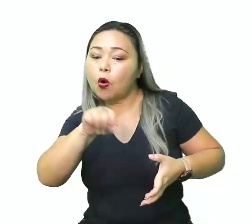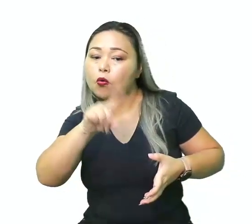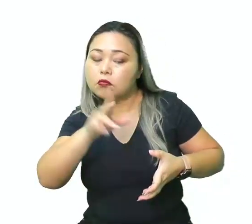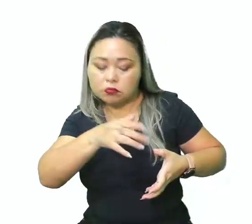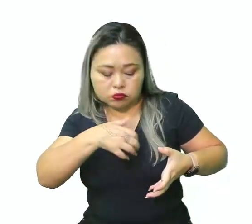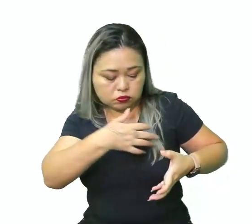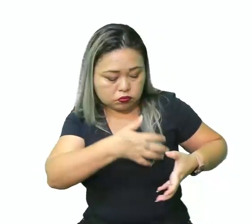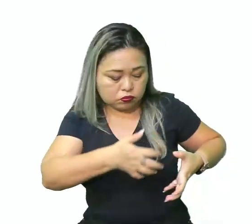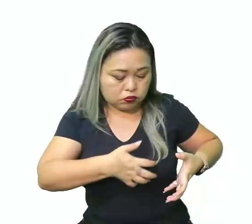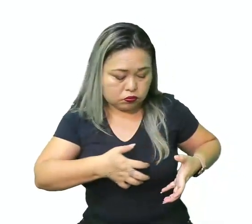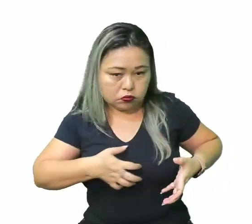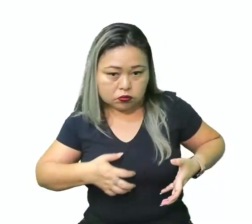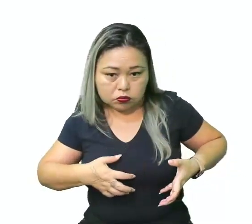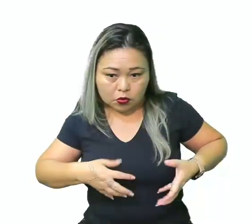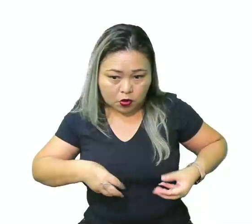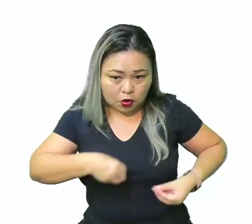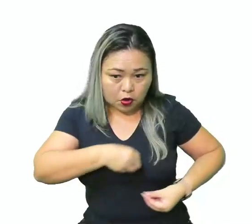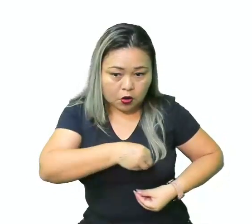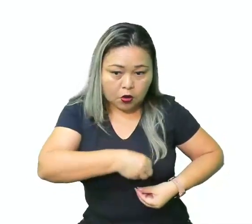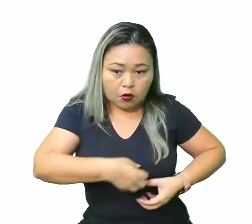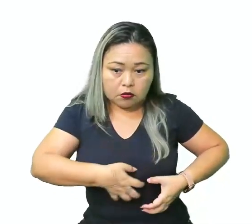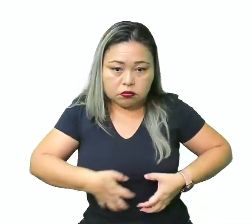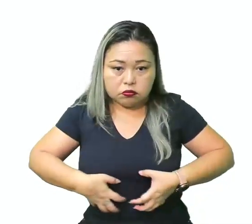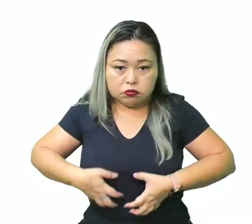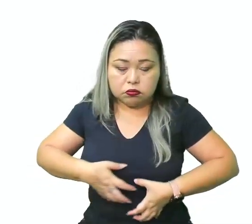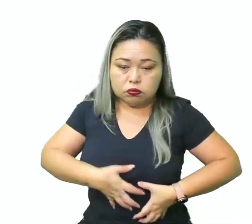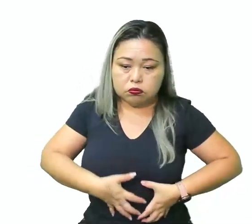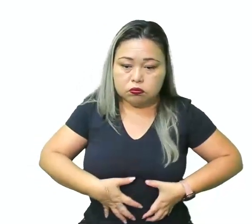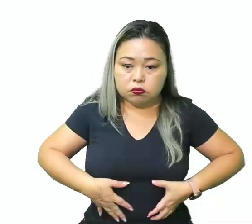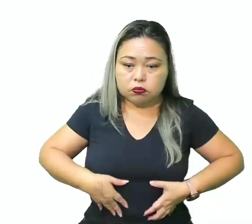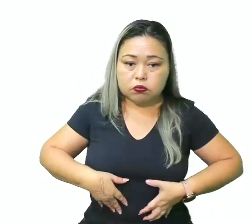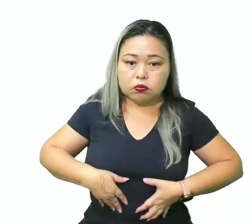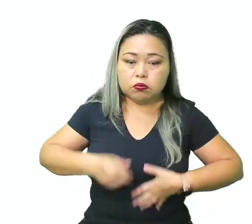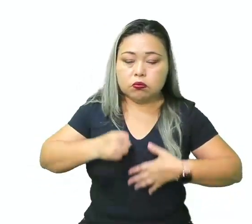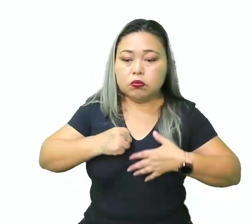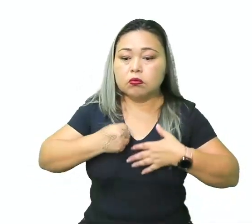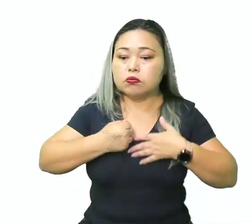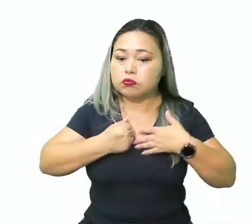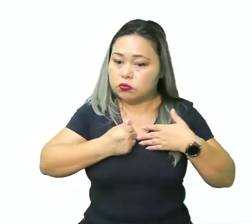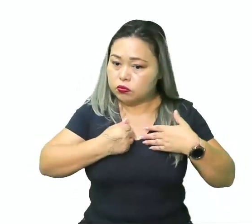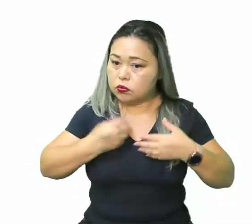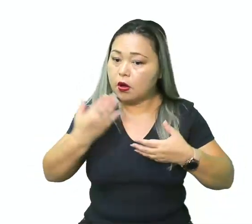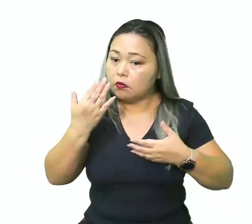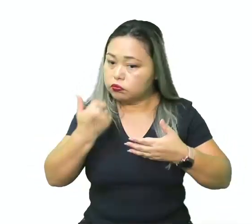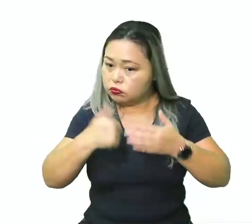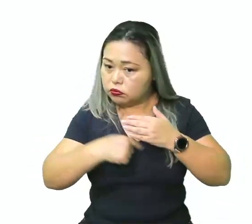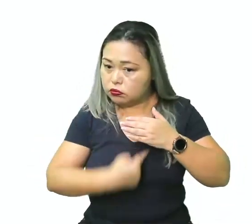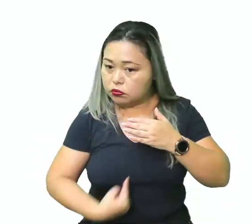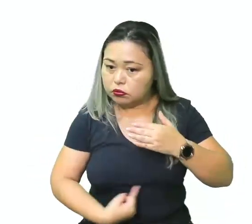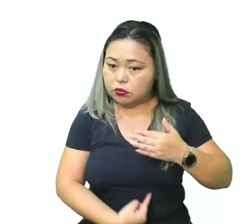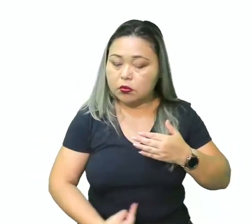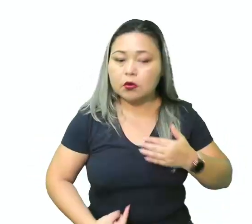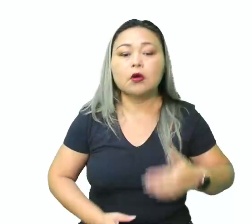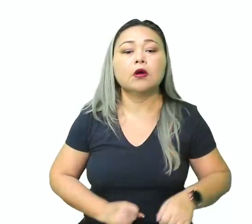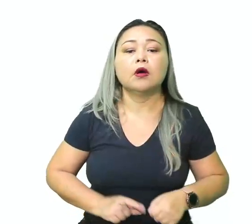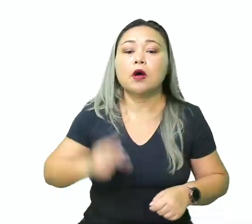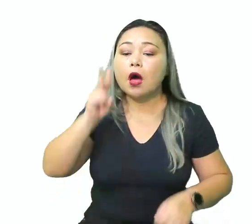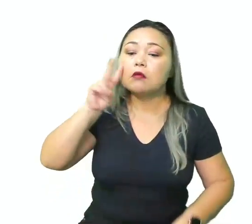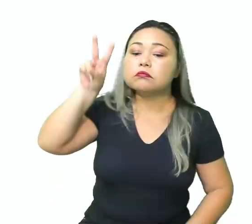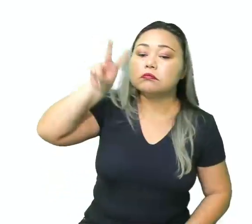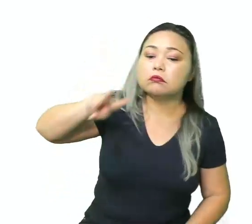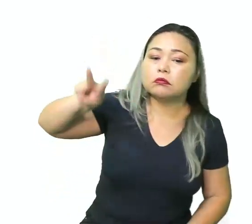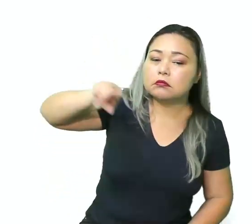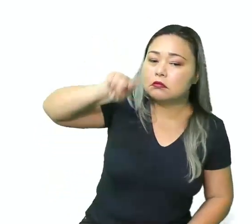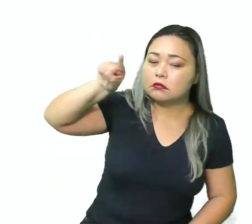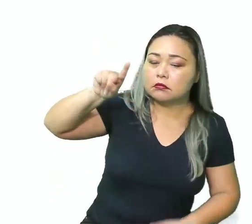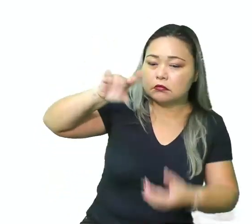então, todos os outros, junto com outros órgãos, vão formar o sistema, que é o sistema digestivo. Aí você tem ali a visualização das